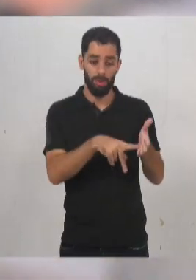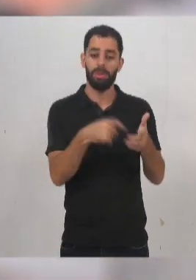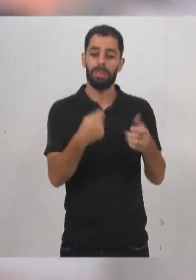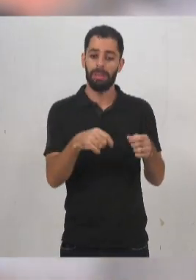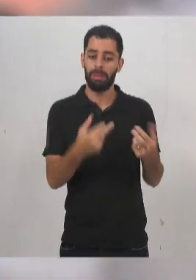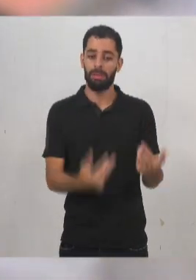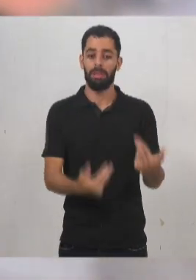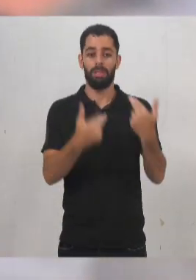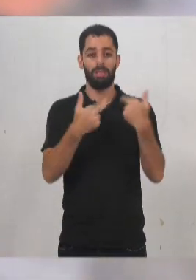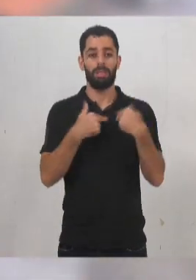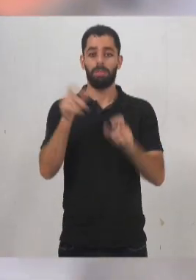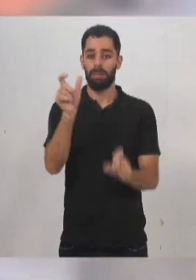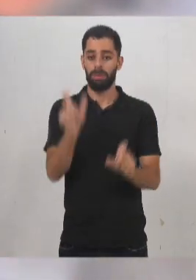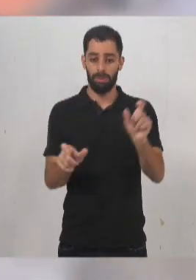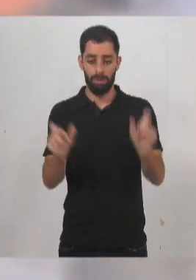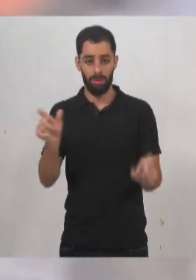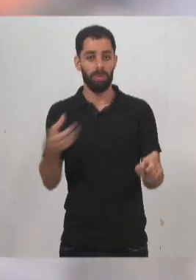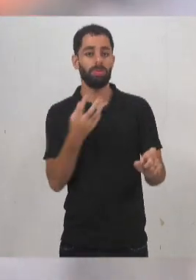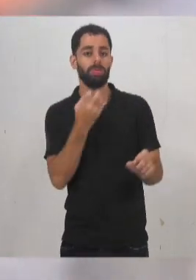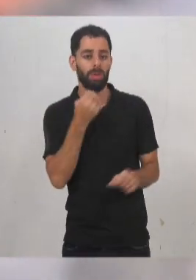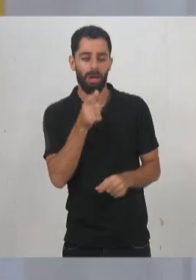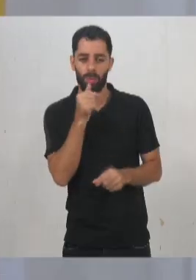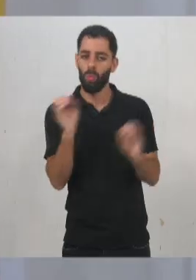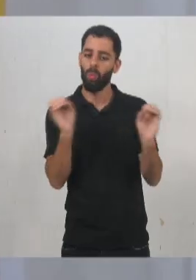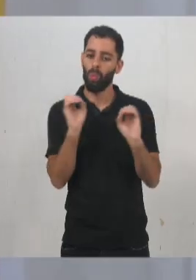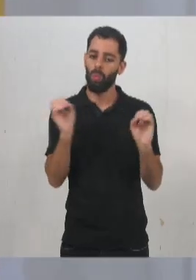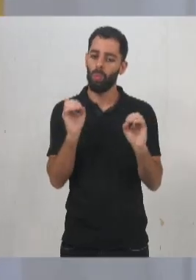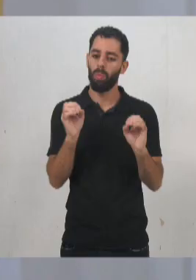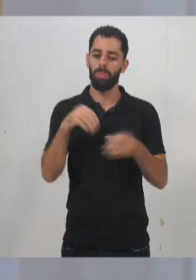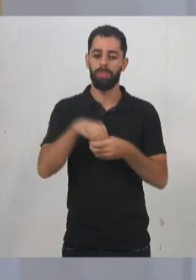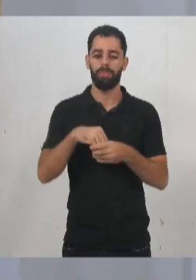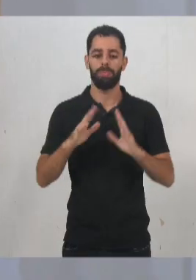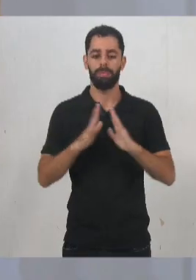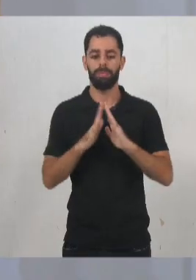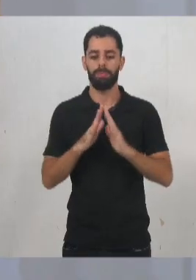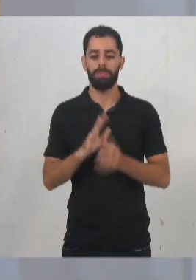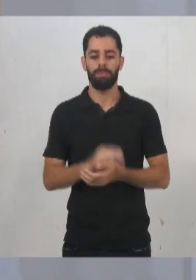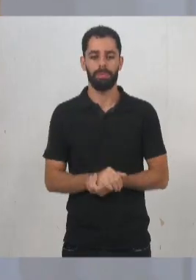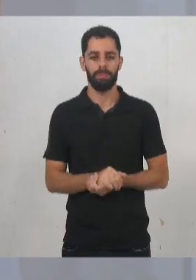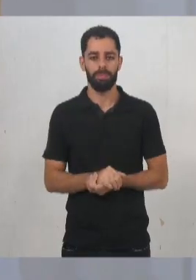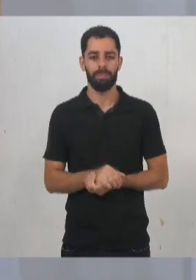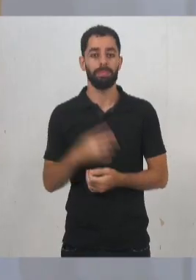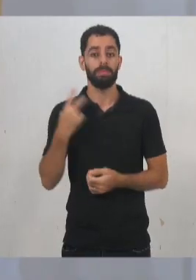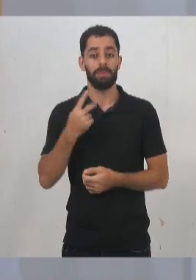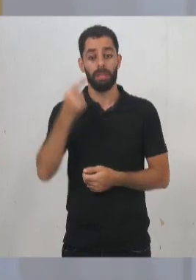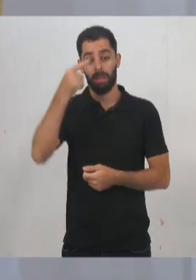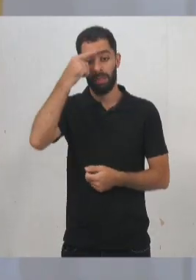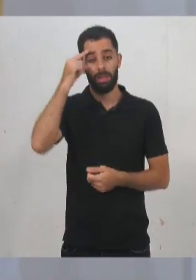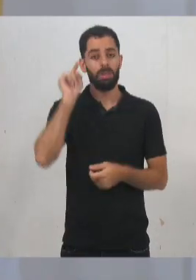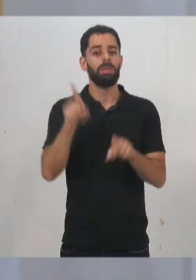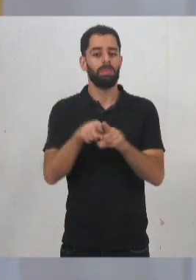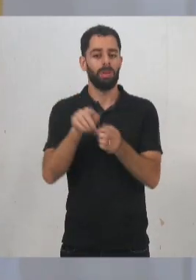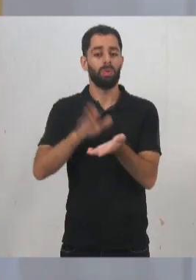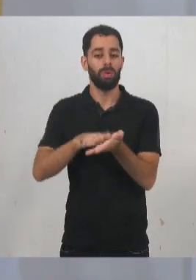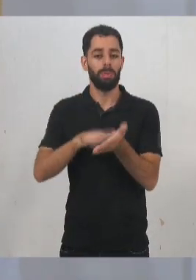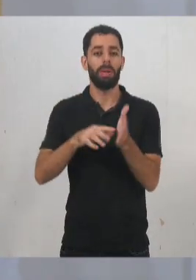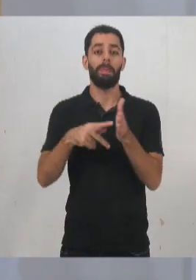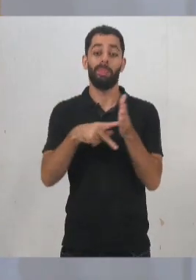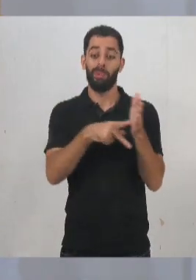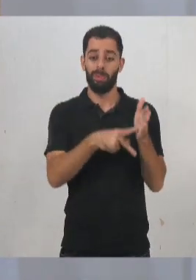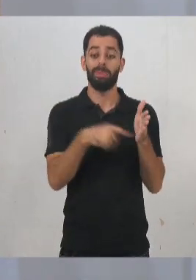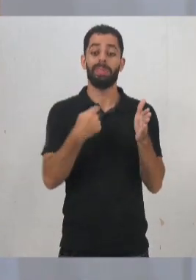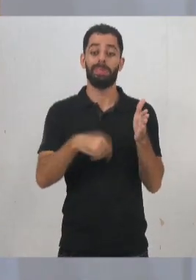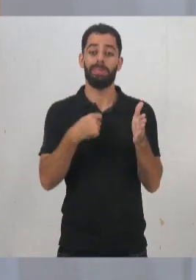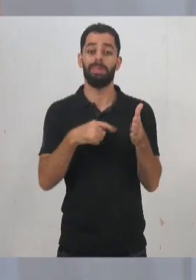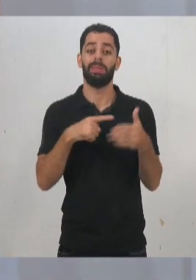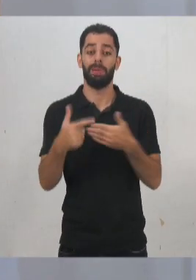né consumidores estão aí sem água na Torn vorito inclusive cobrando Proc né Procom tem que fazer